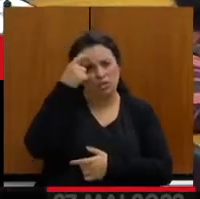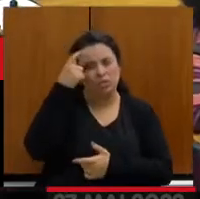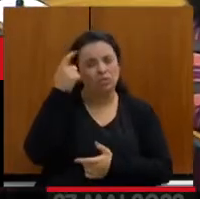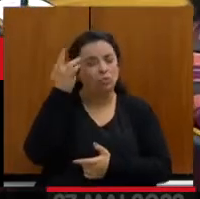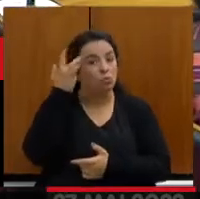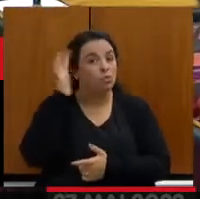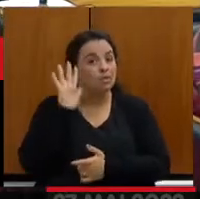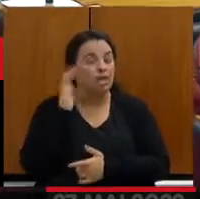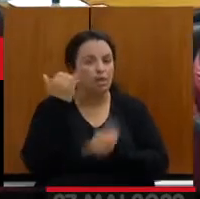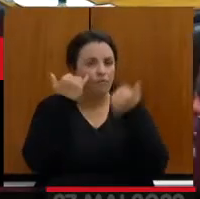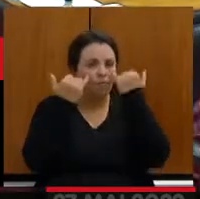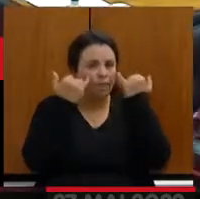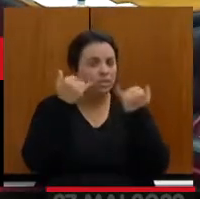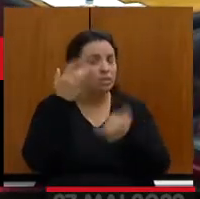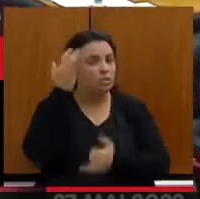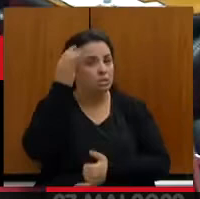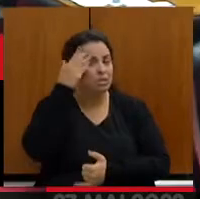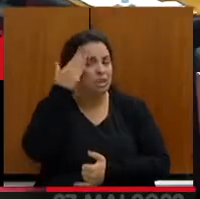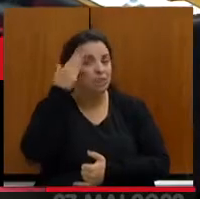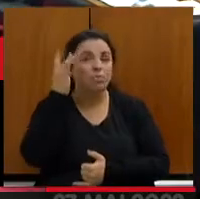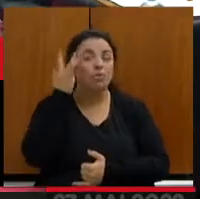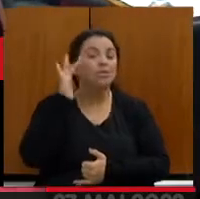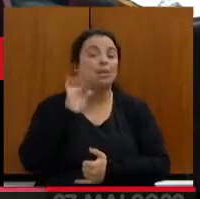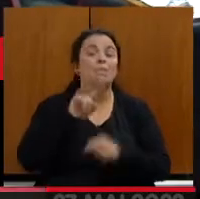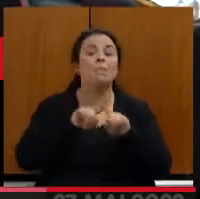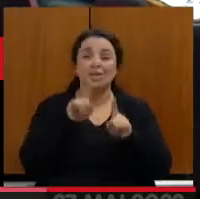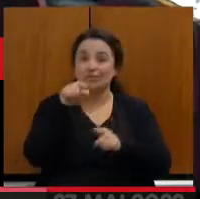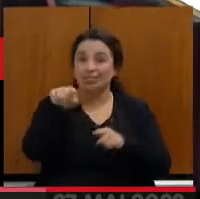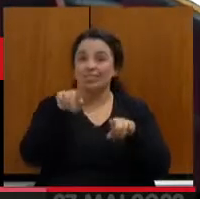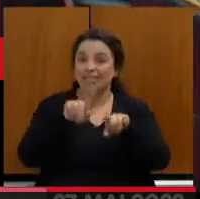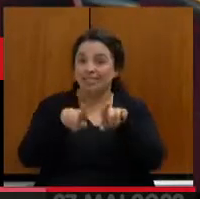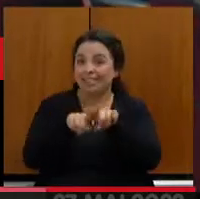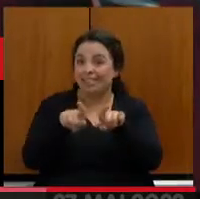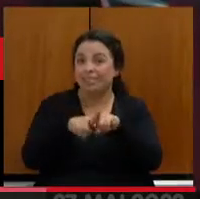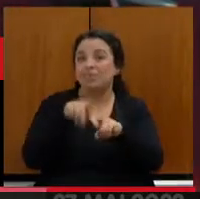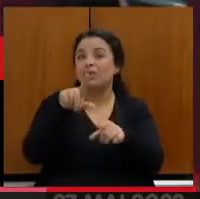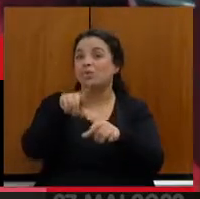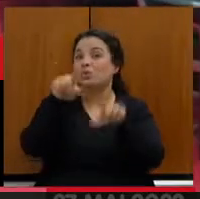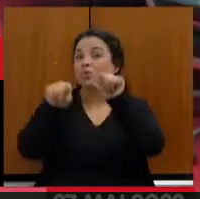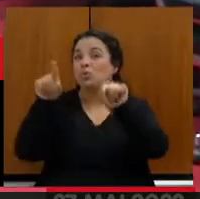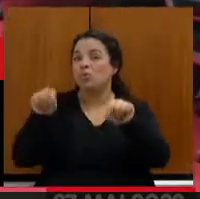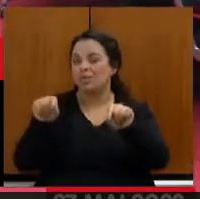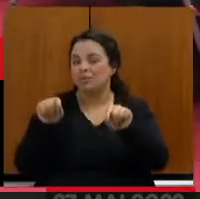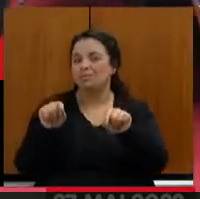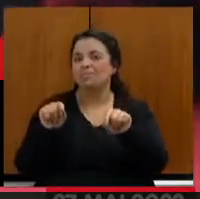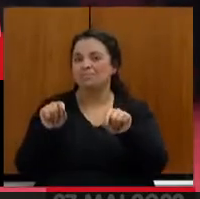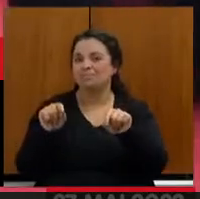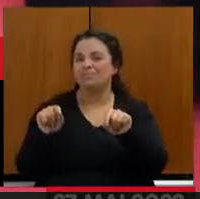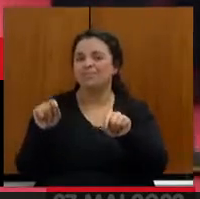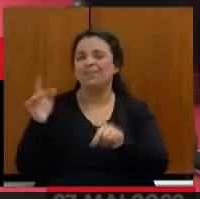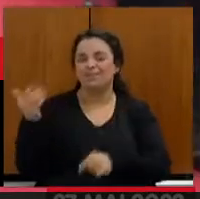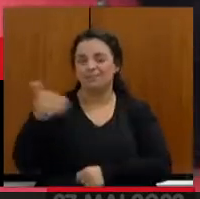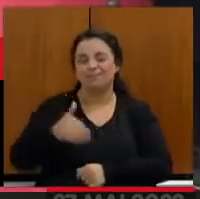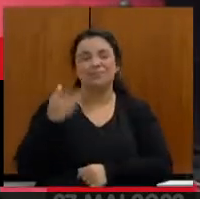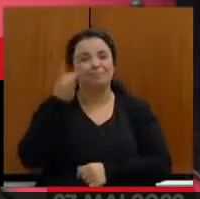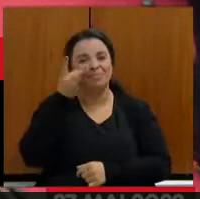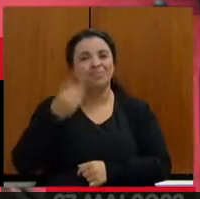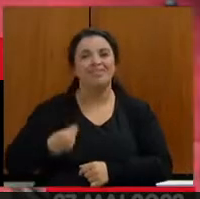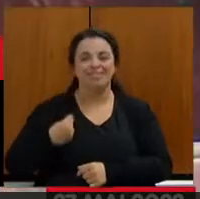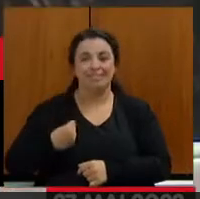informação mas vocês estão bem foram eleitas para estarem aqui a comissão organizadora do